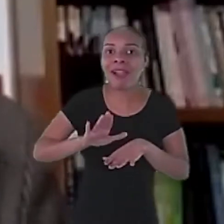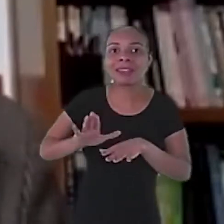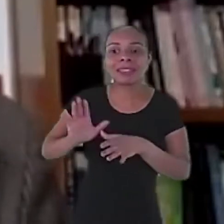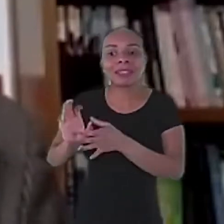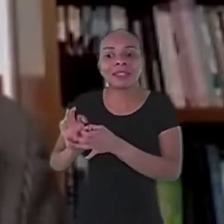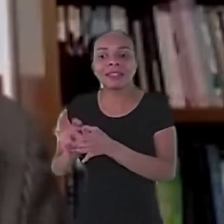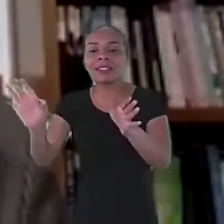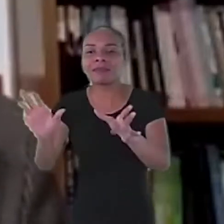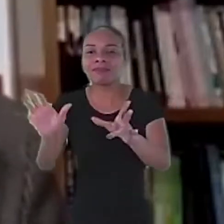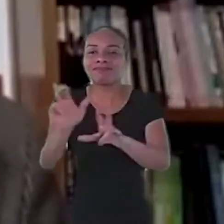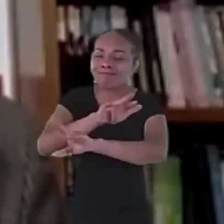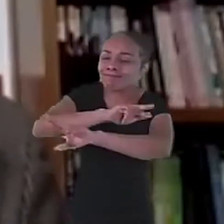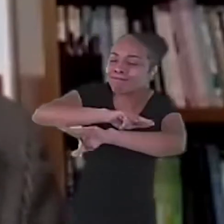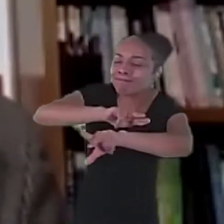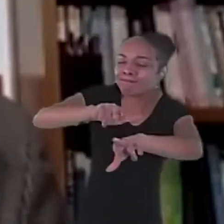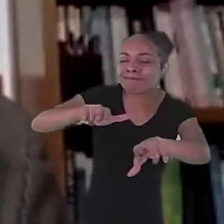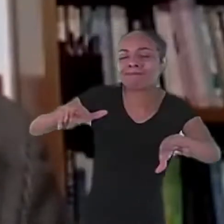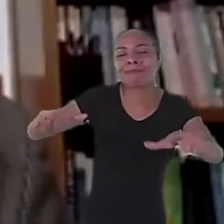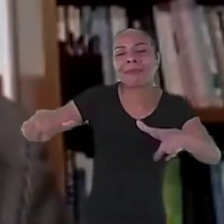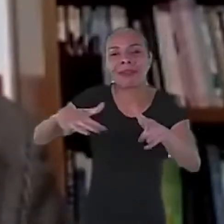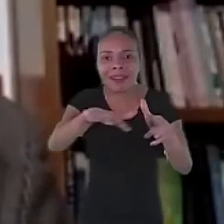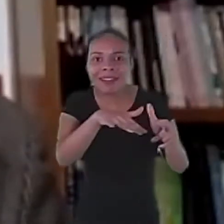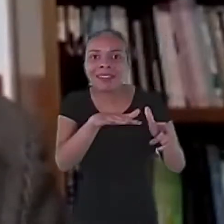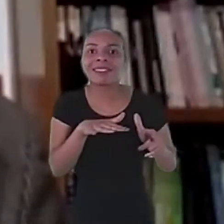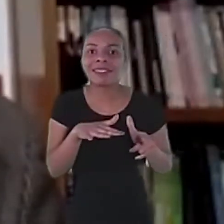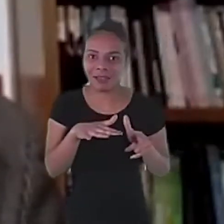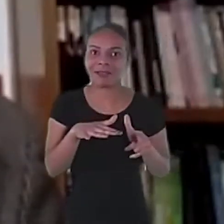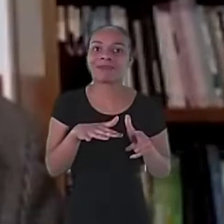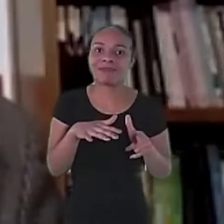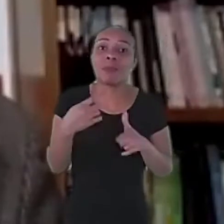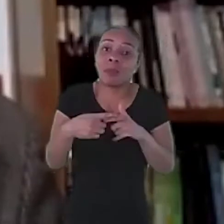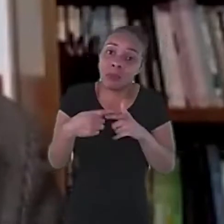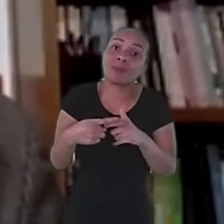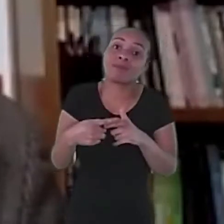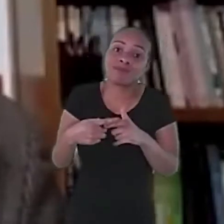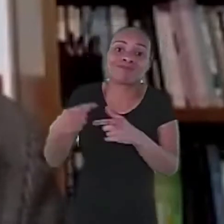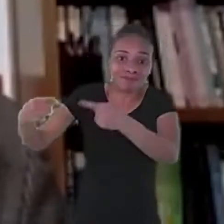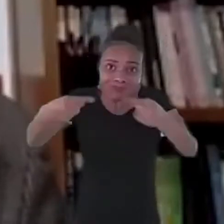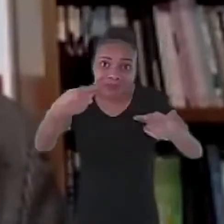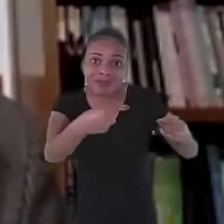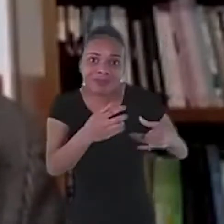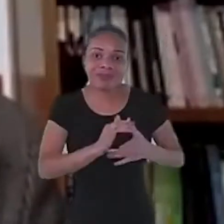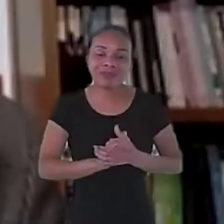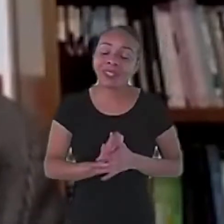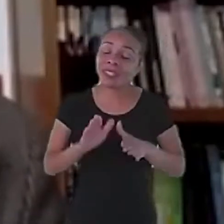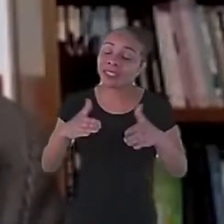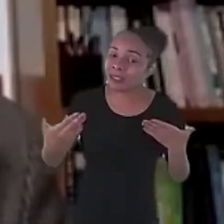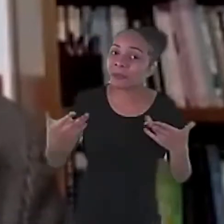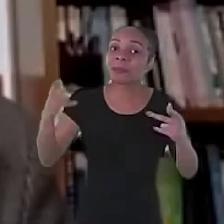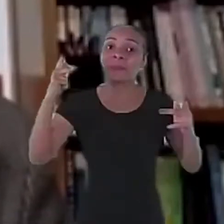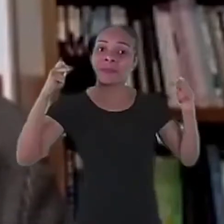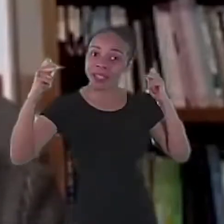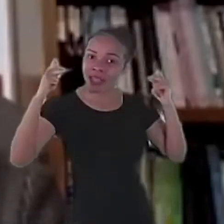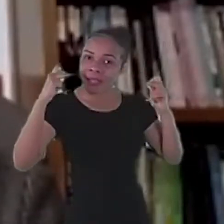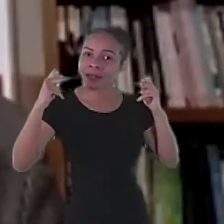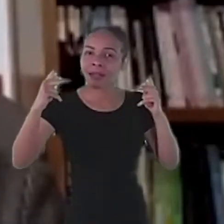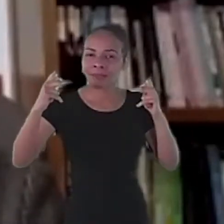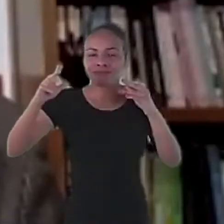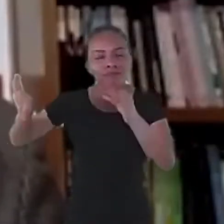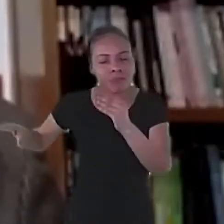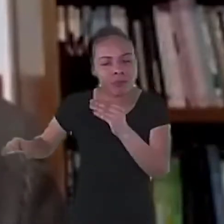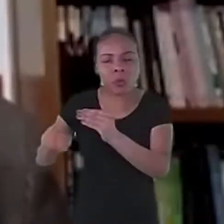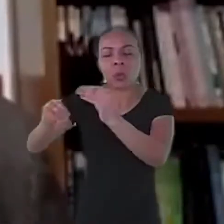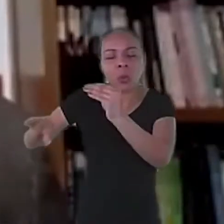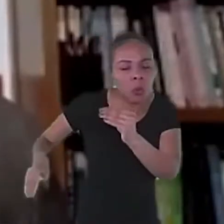Então, a psicanálise também contribuiu muito para a emancipação feminina,